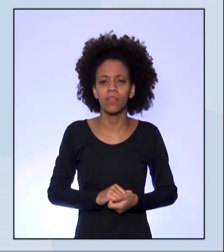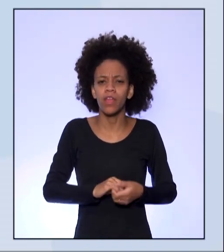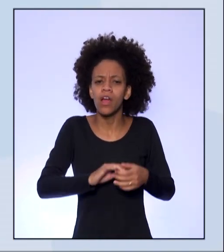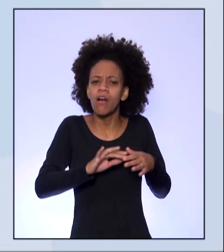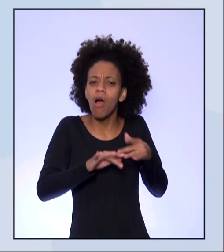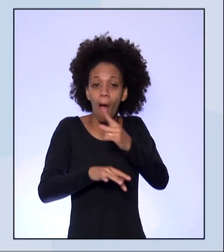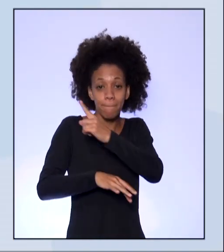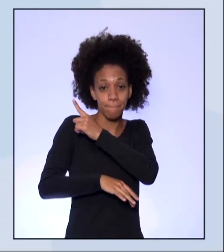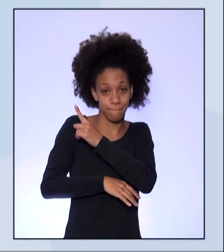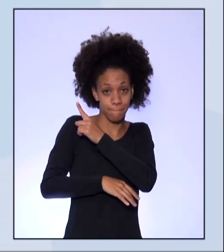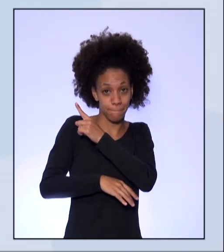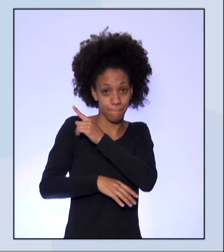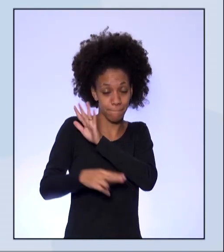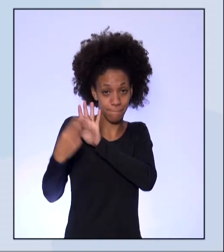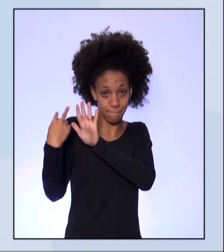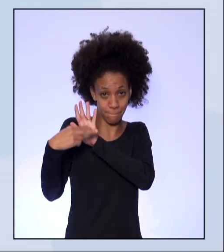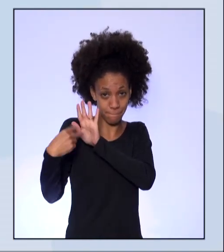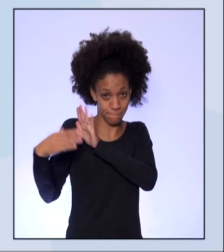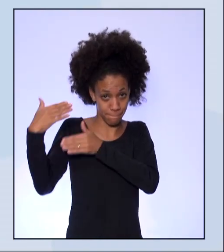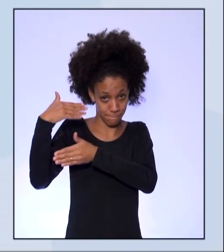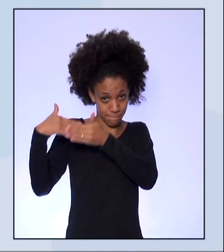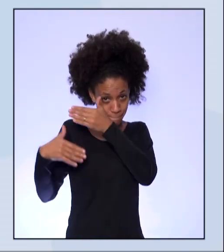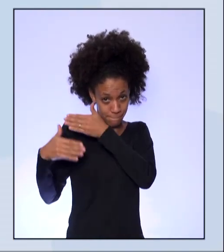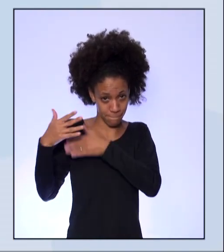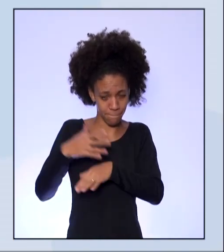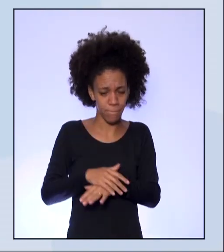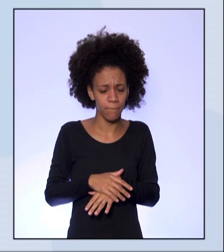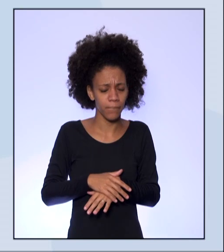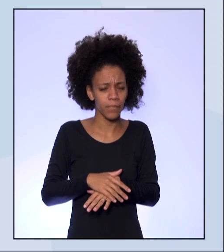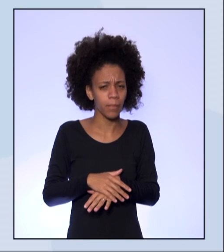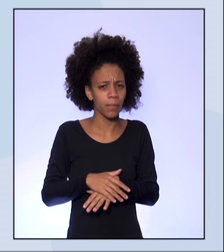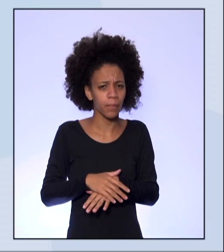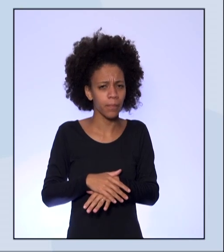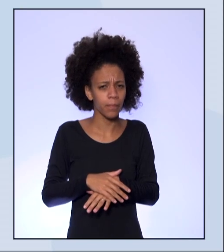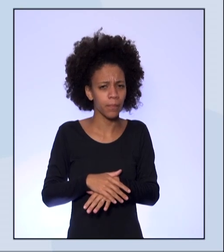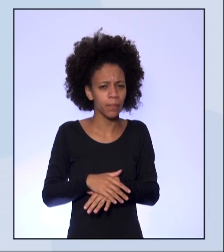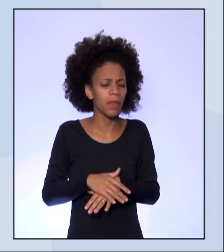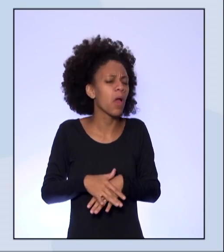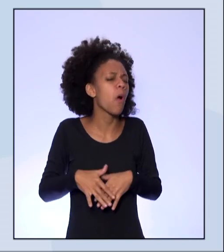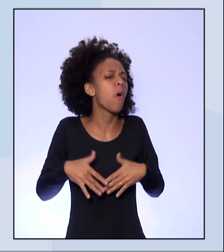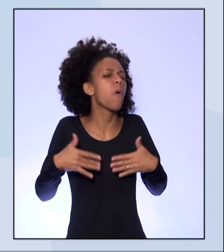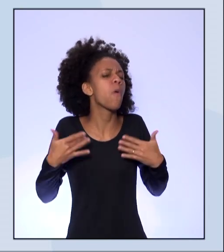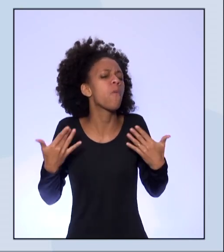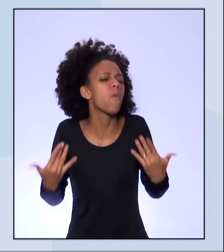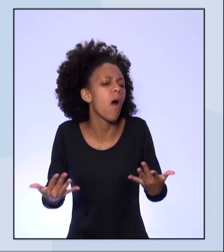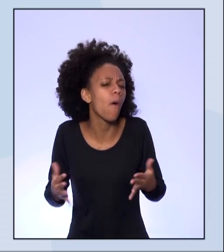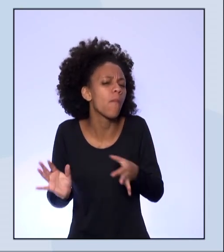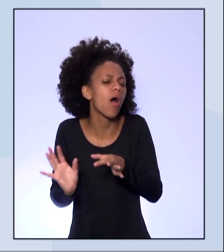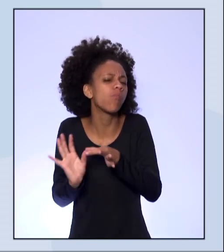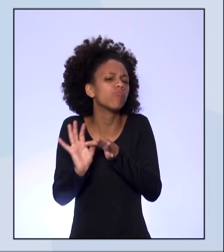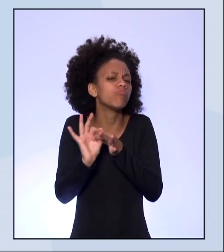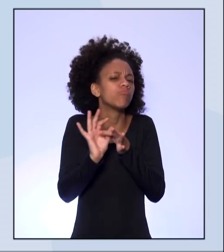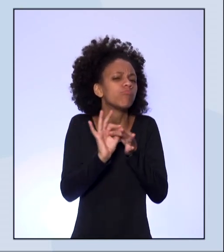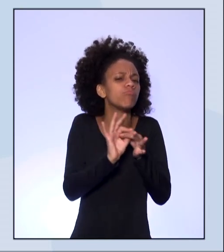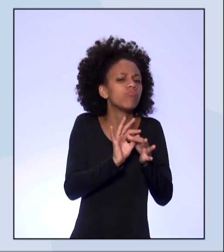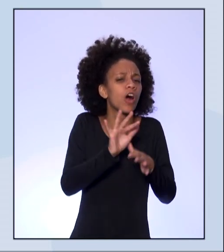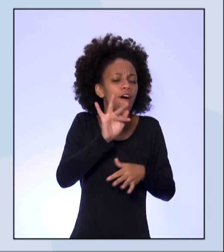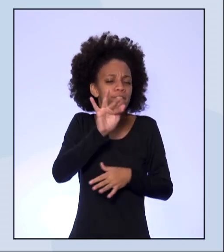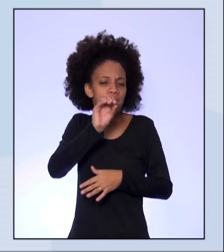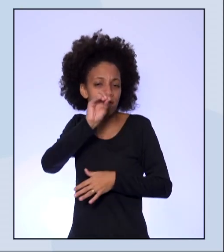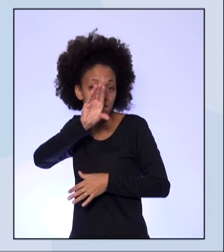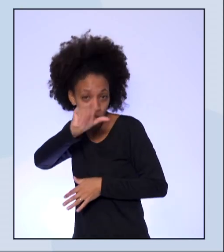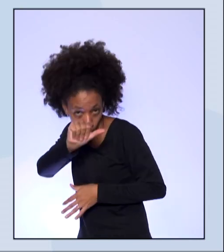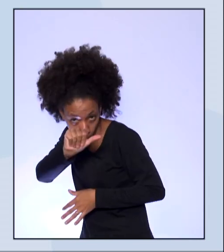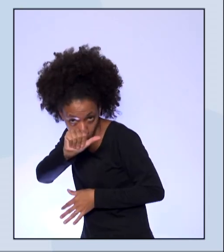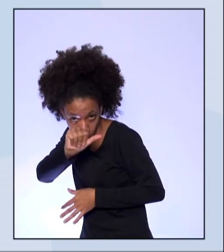a mensagem que aquele texto transmite, gente? Qual é a relação da palavra foca com a